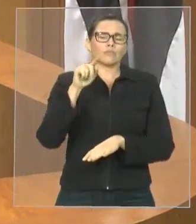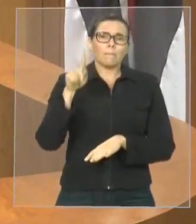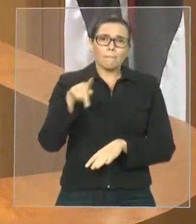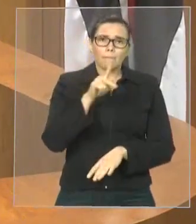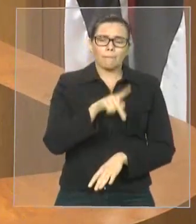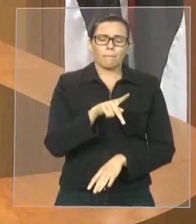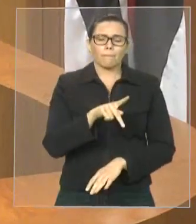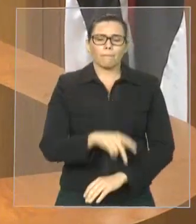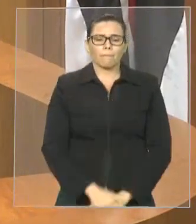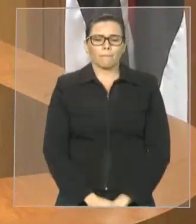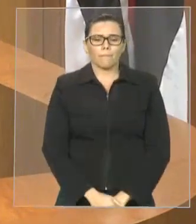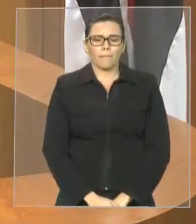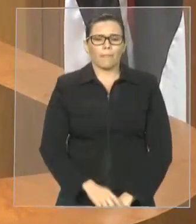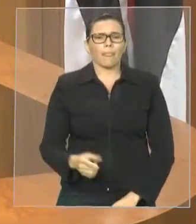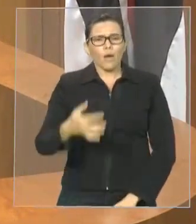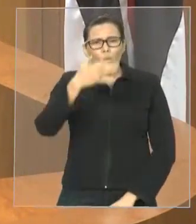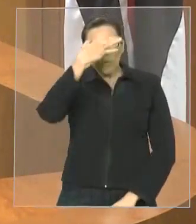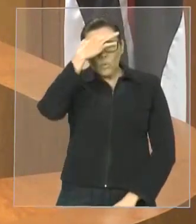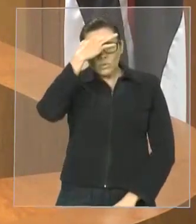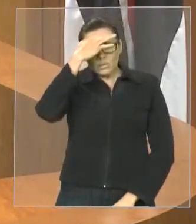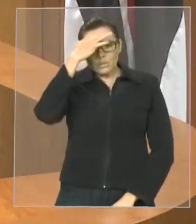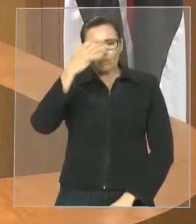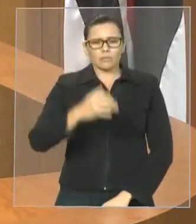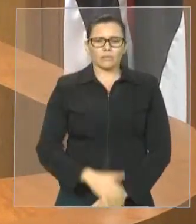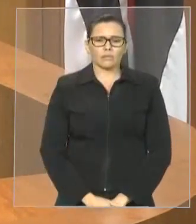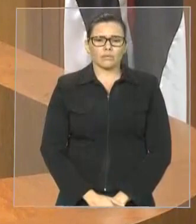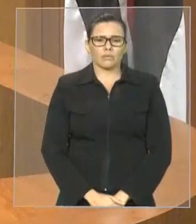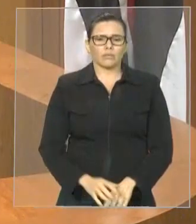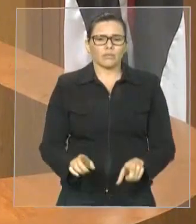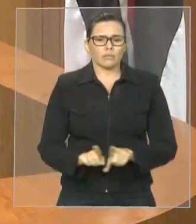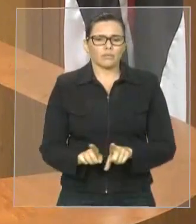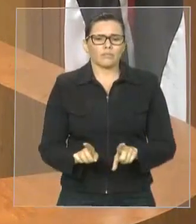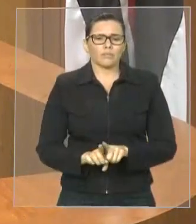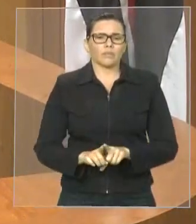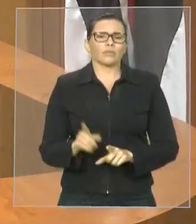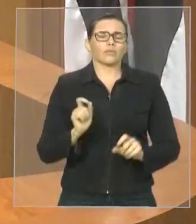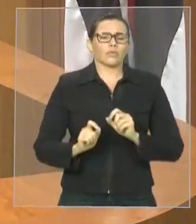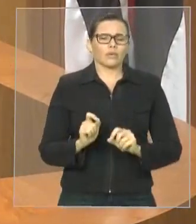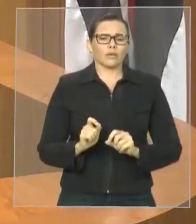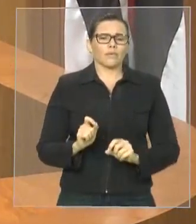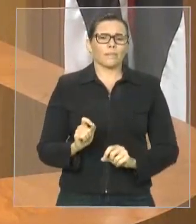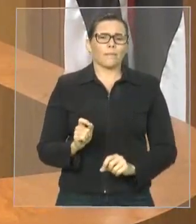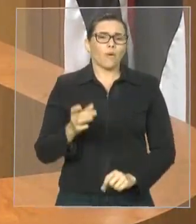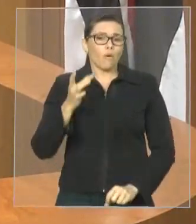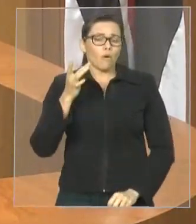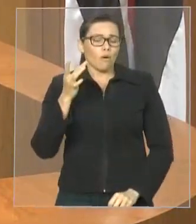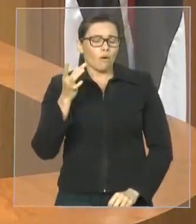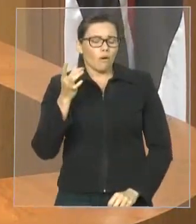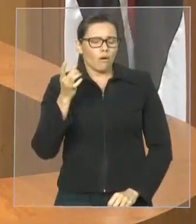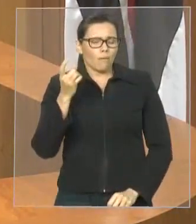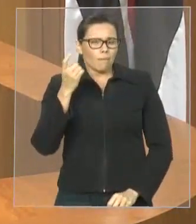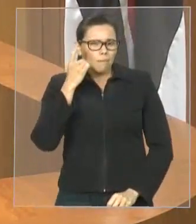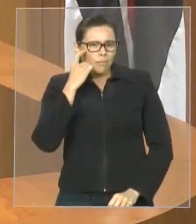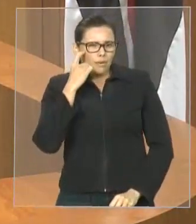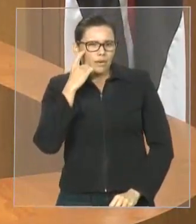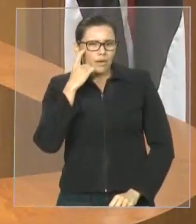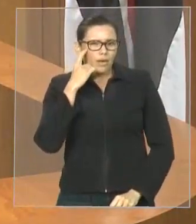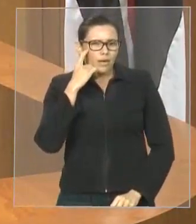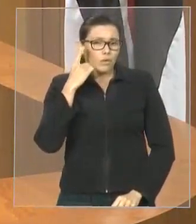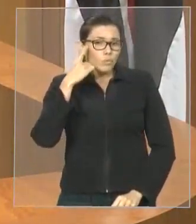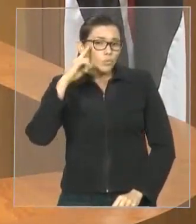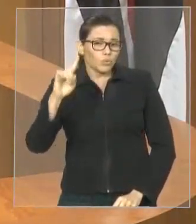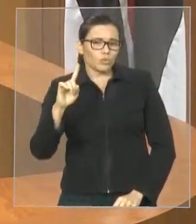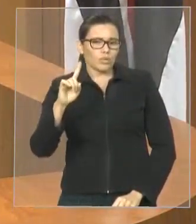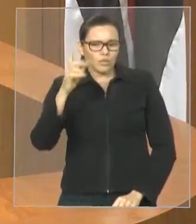e começar ele mesmo a controlar a folha de frequência, para o dia que ele não for trabalhar, e são muitos os dias que ele não trabalha,